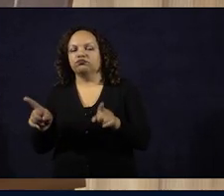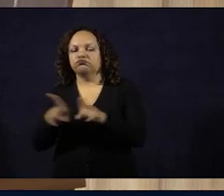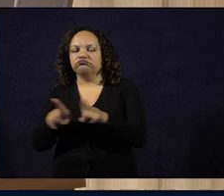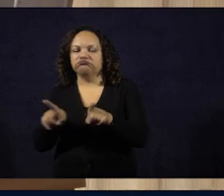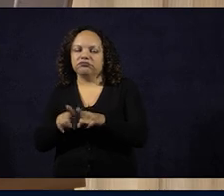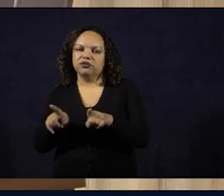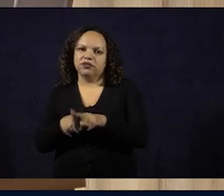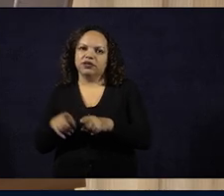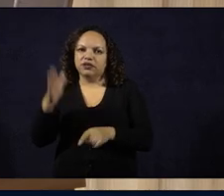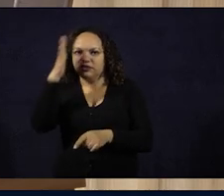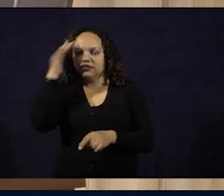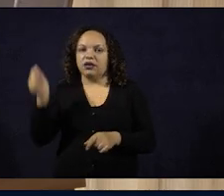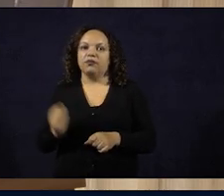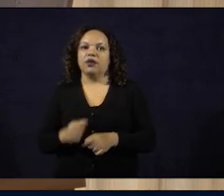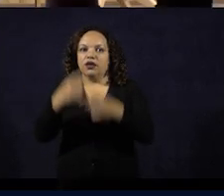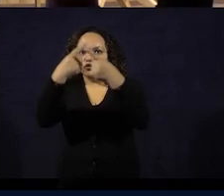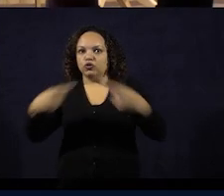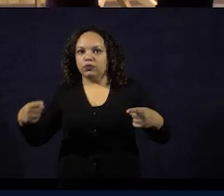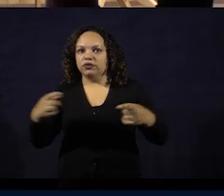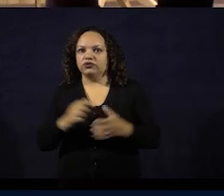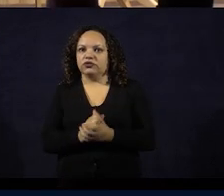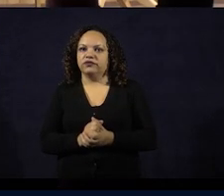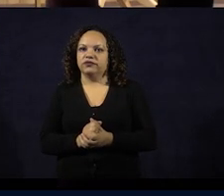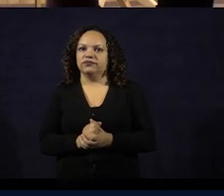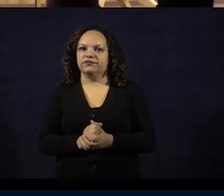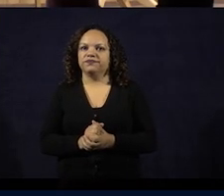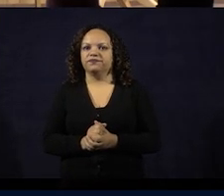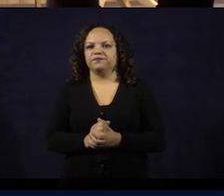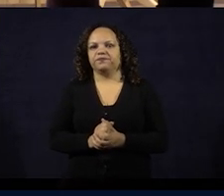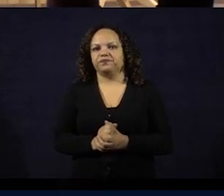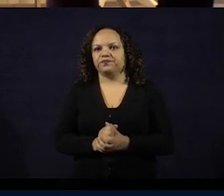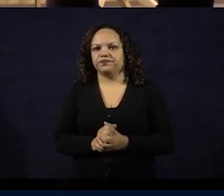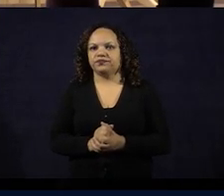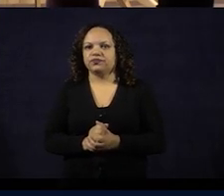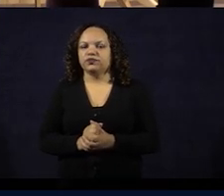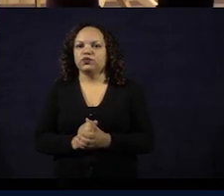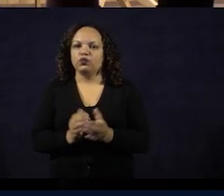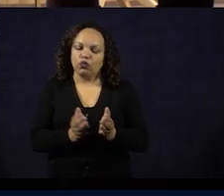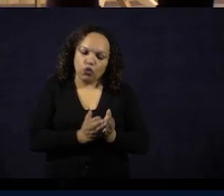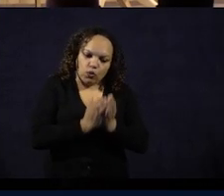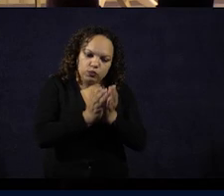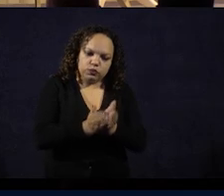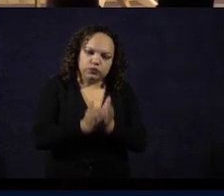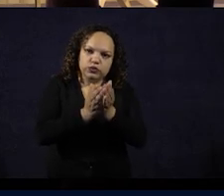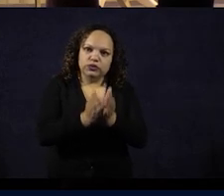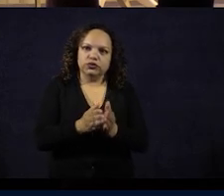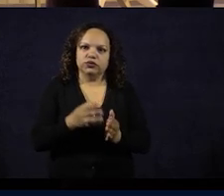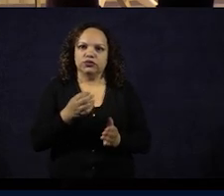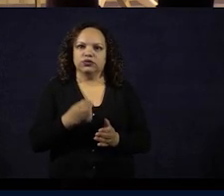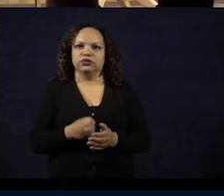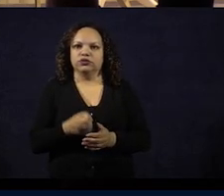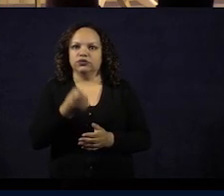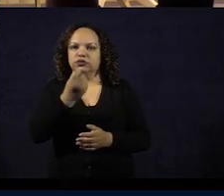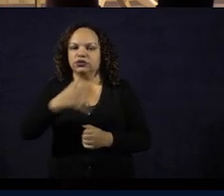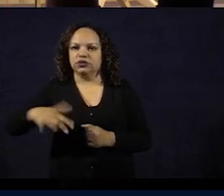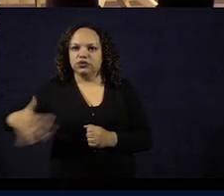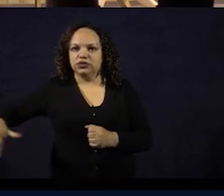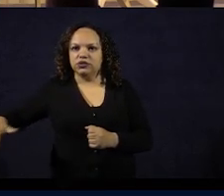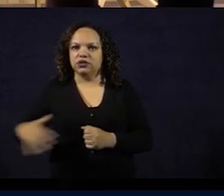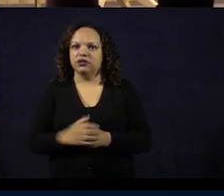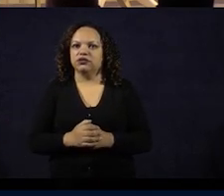competitividade a operação da Rumo como um todo. Perfeito. O Porto de Santos, de fato, sempre foi uma área de